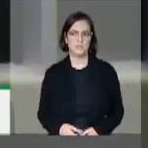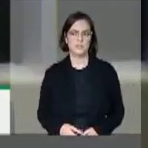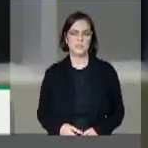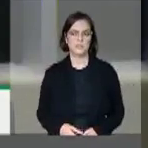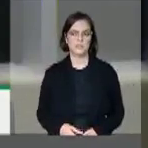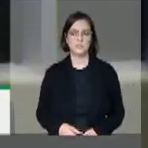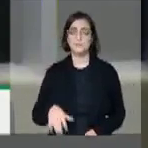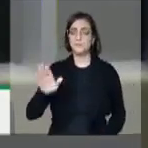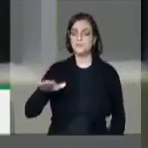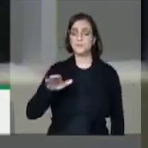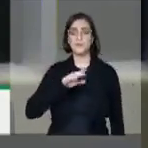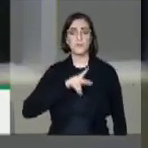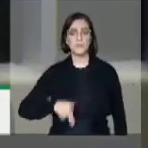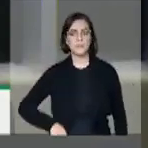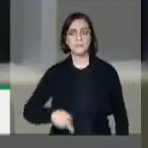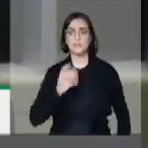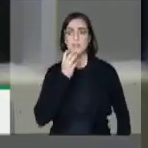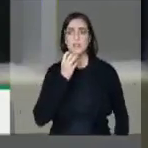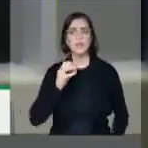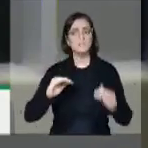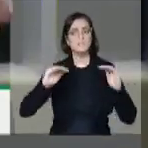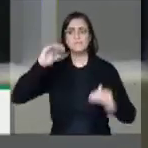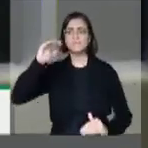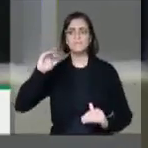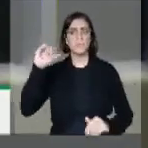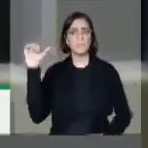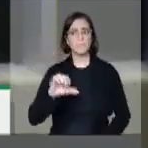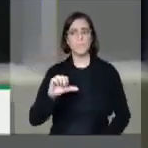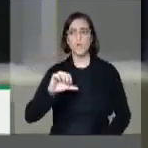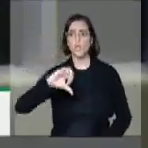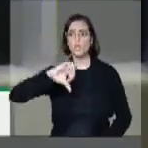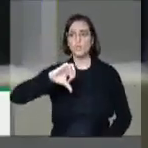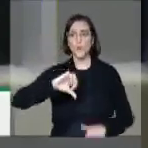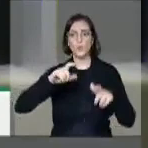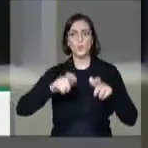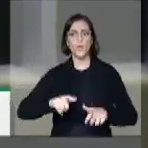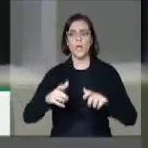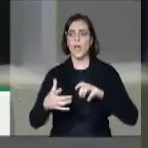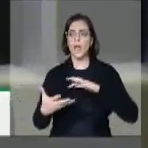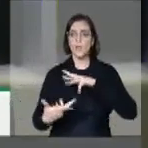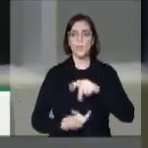a desigualdade nesse país é enorme. Nós somos o 9º país mais desigual do mundo.